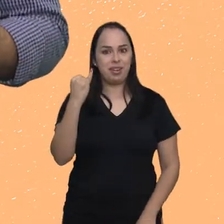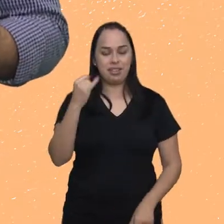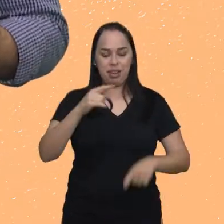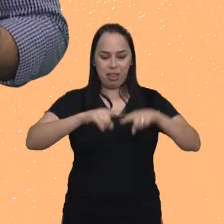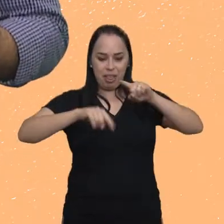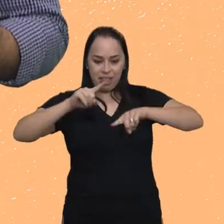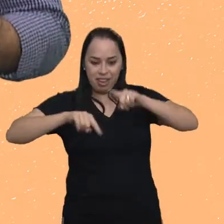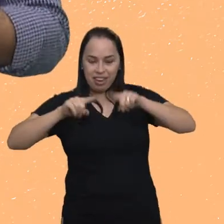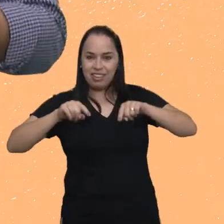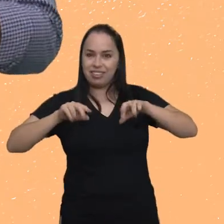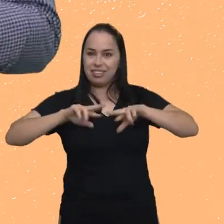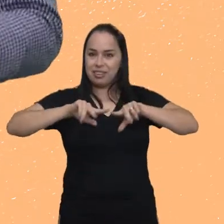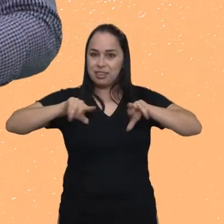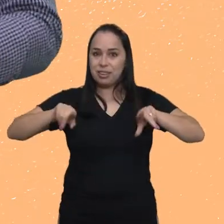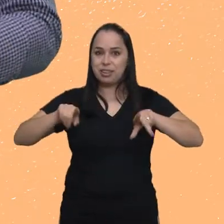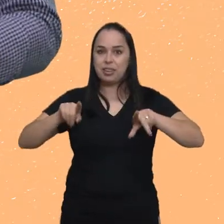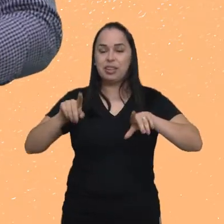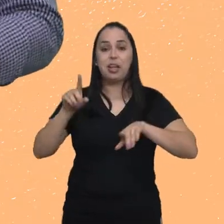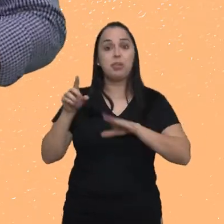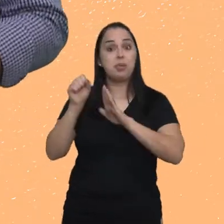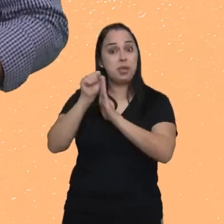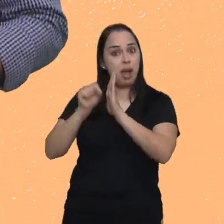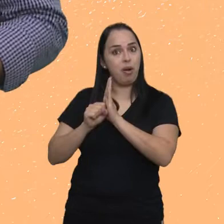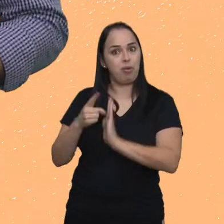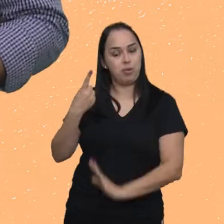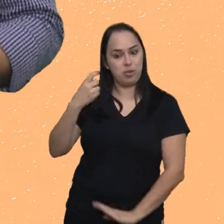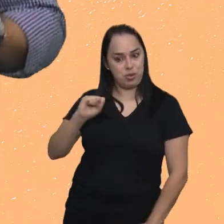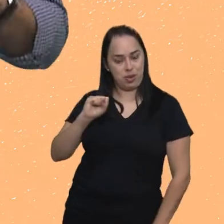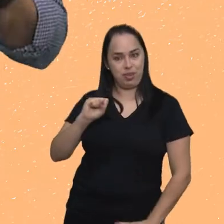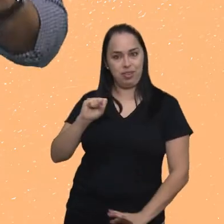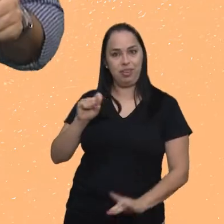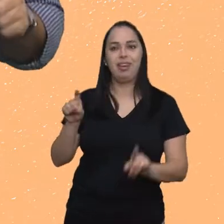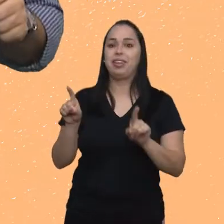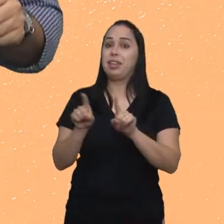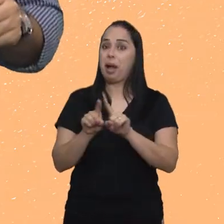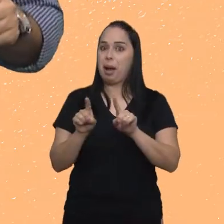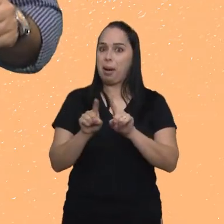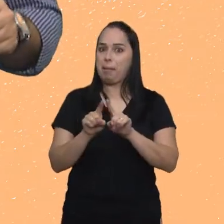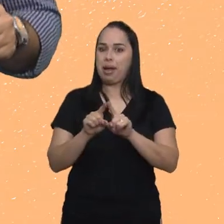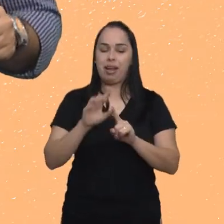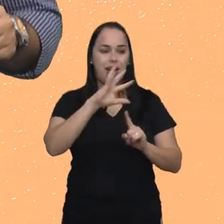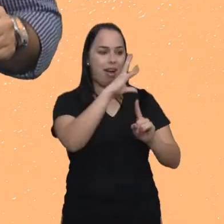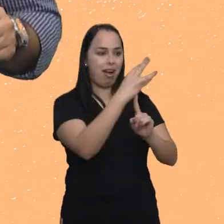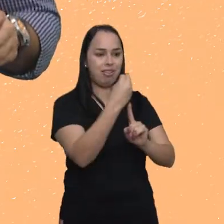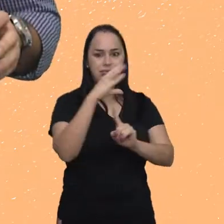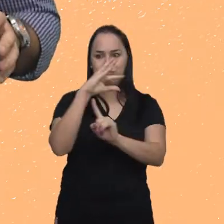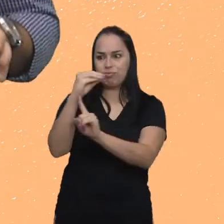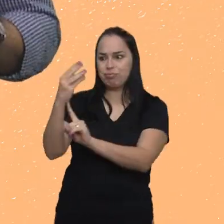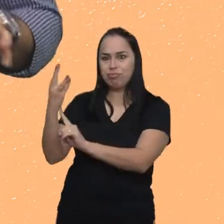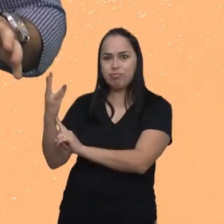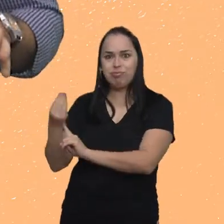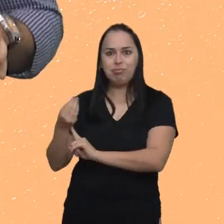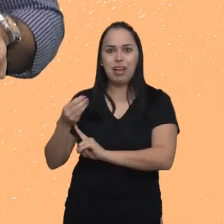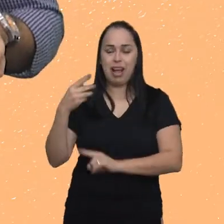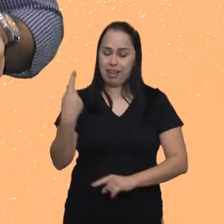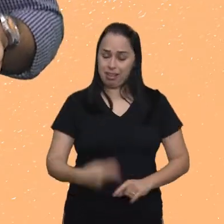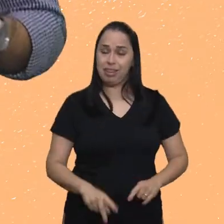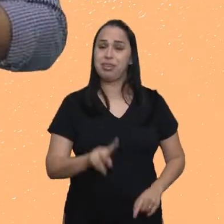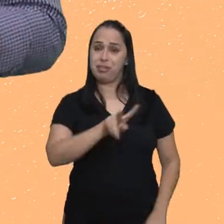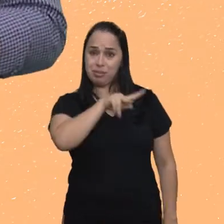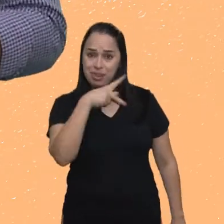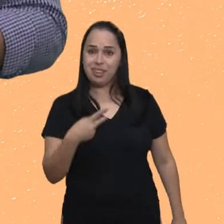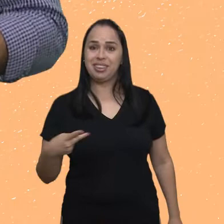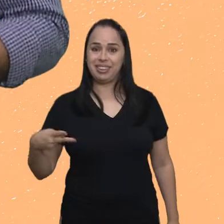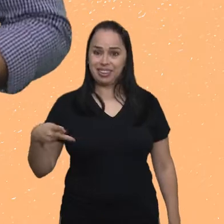acervo composto por artes datadas do século XVIII e confeccionadas por artistas e artesãos anônimos, a maioria